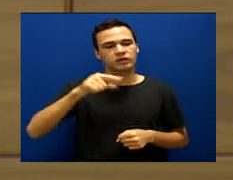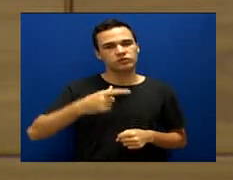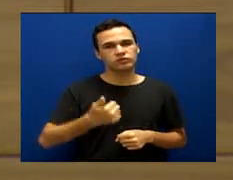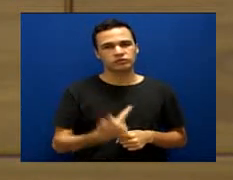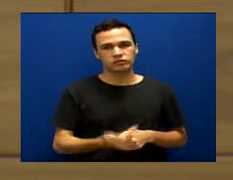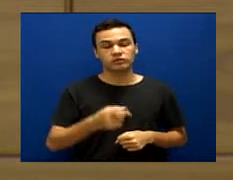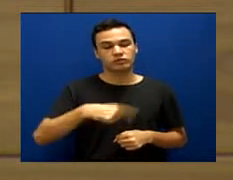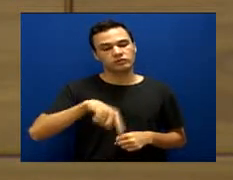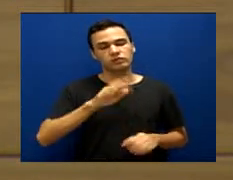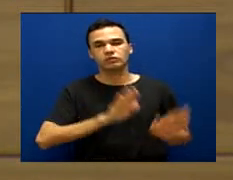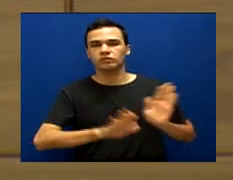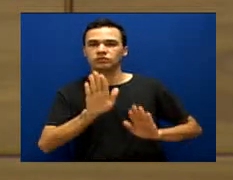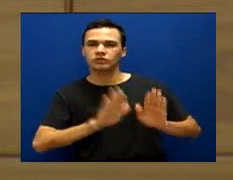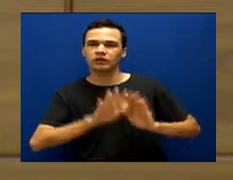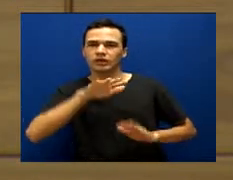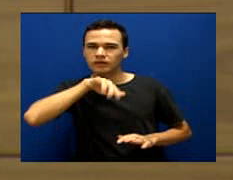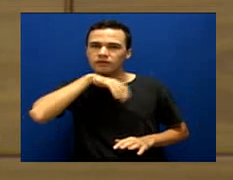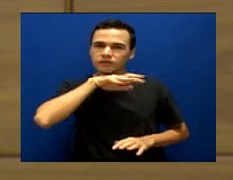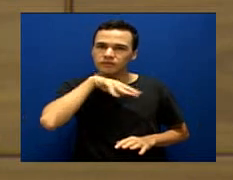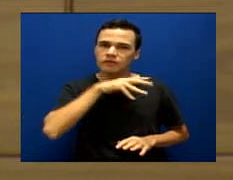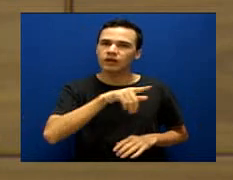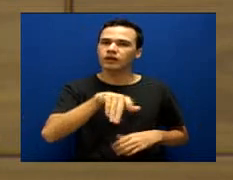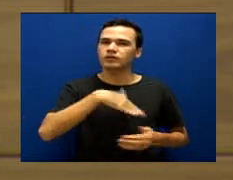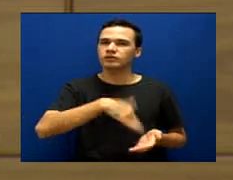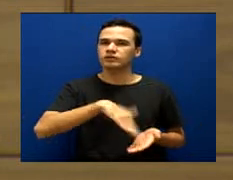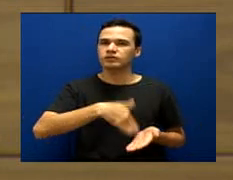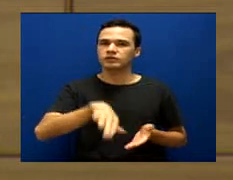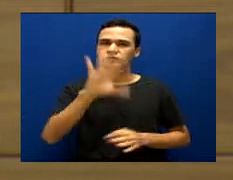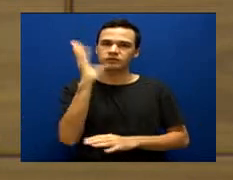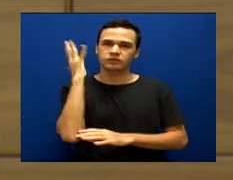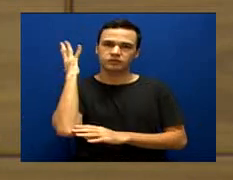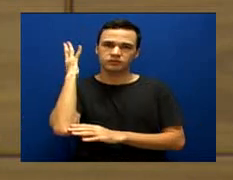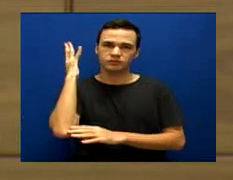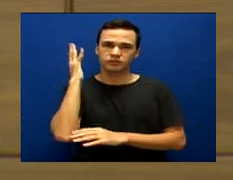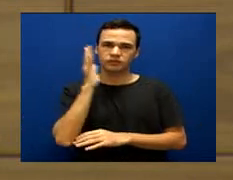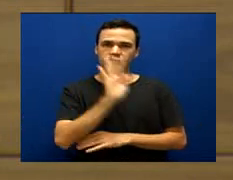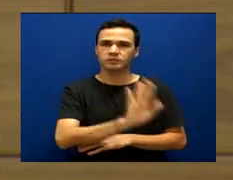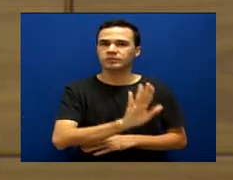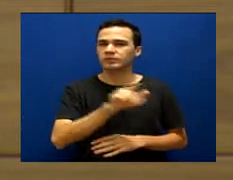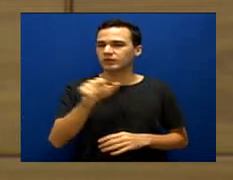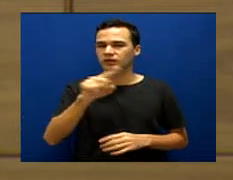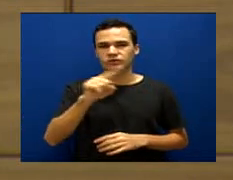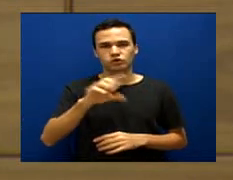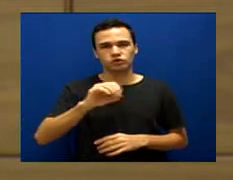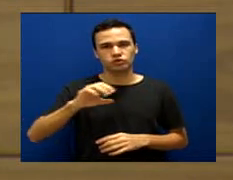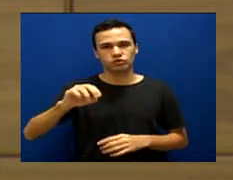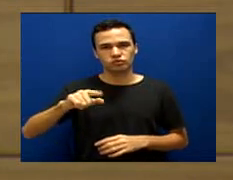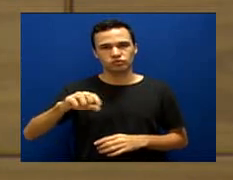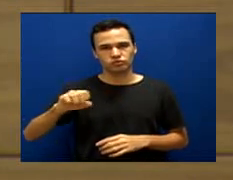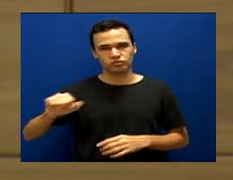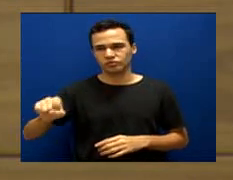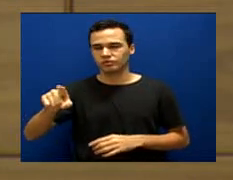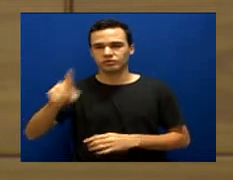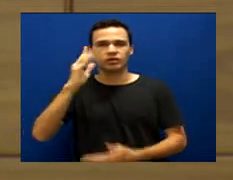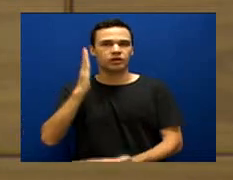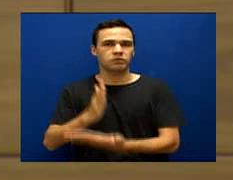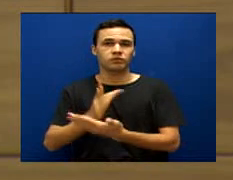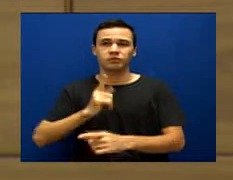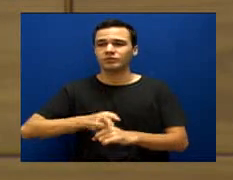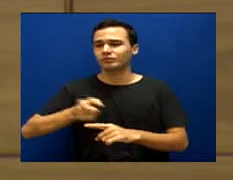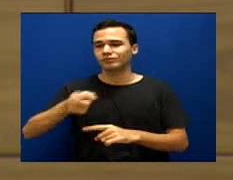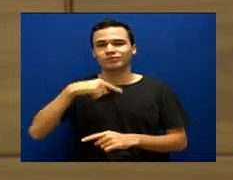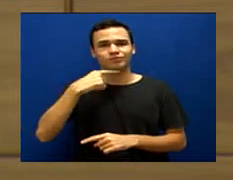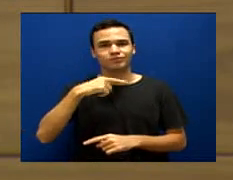cuidado com relação aos animais viria para a Secretaria de Meio Ambiente, e não mais das zoonoses, que não tem estrutura, não